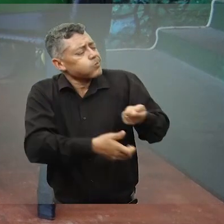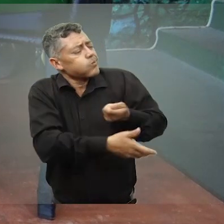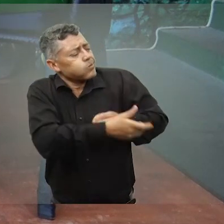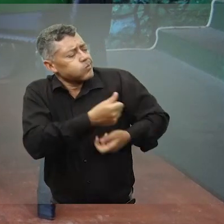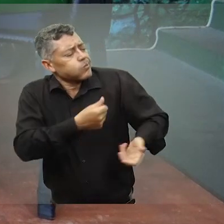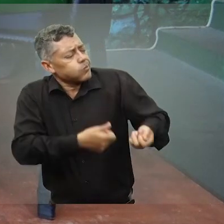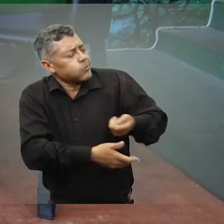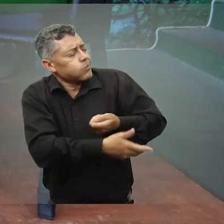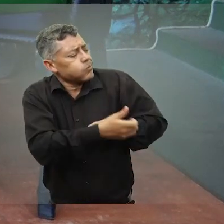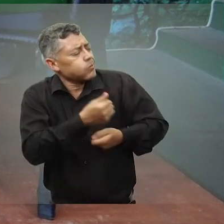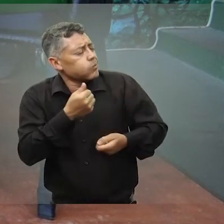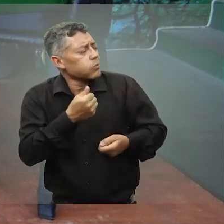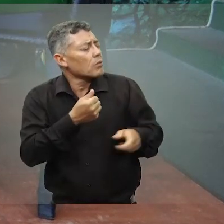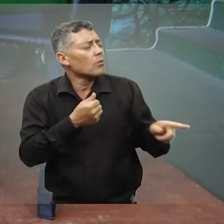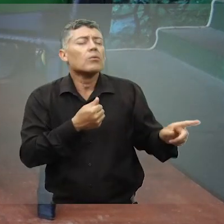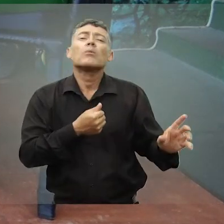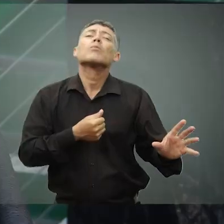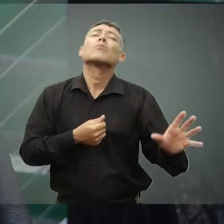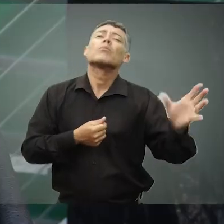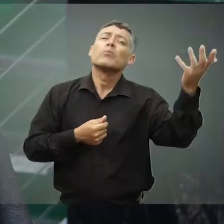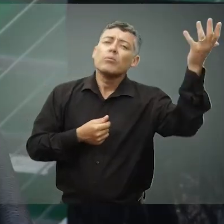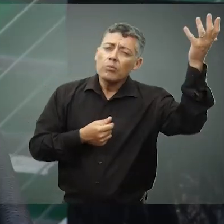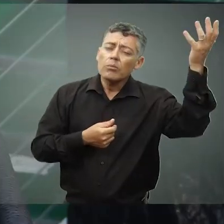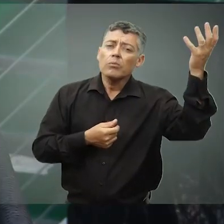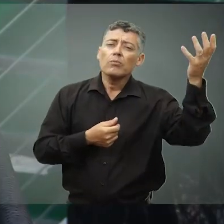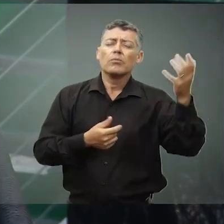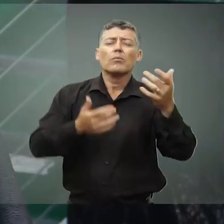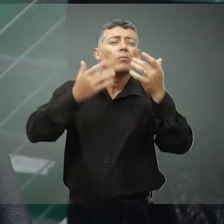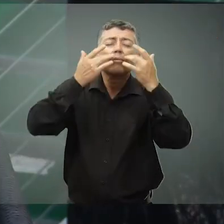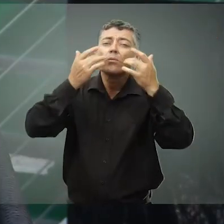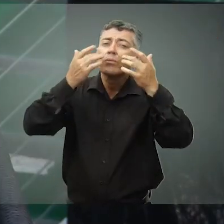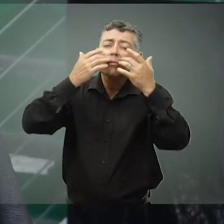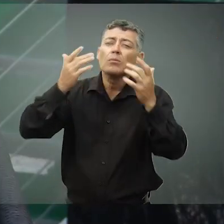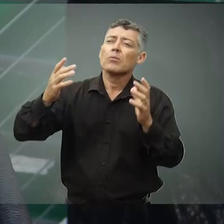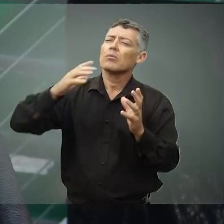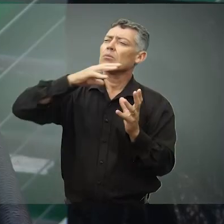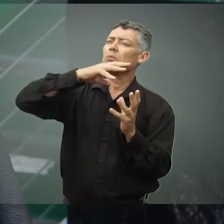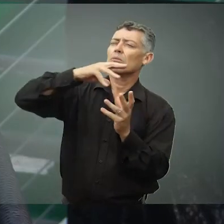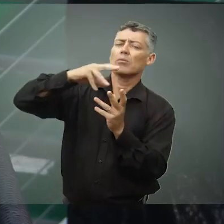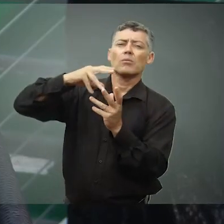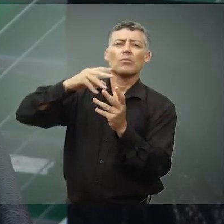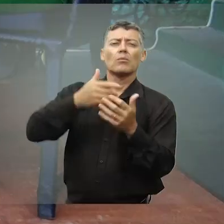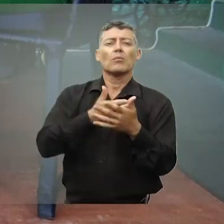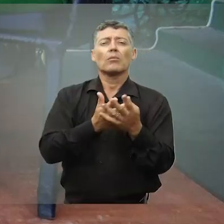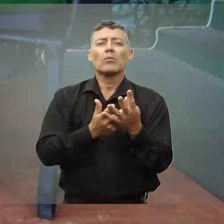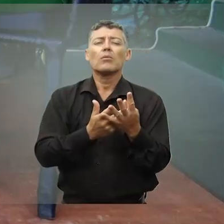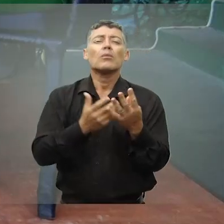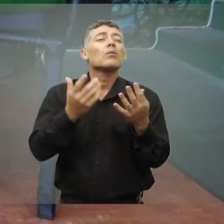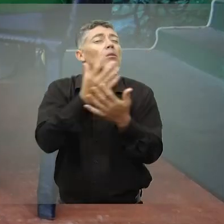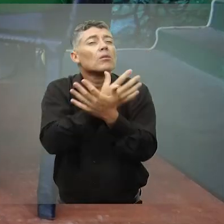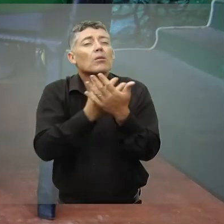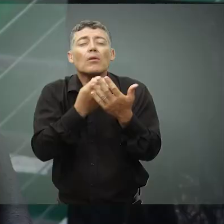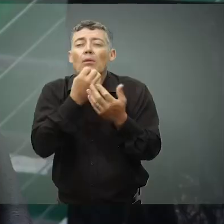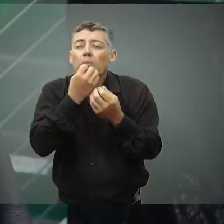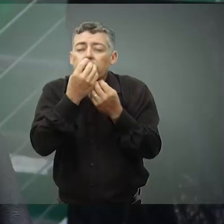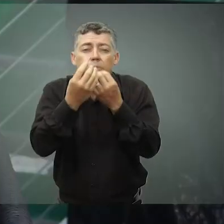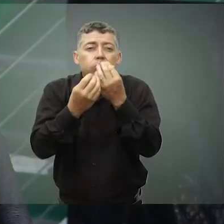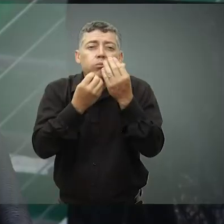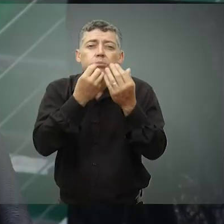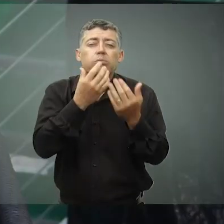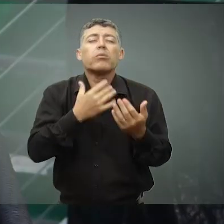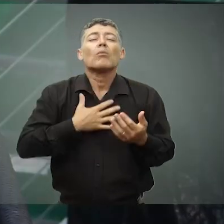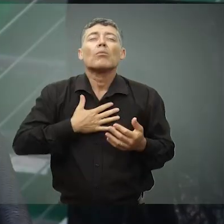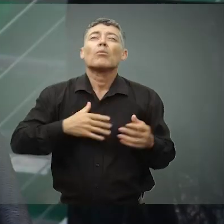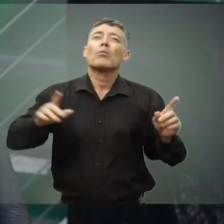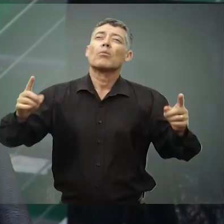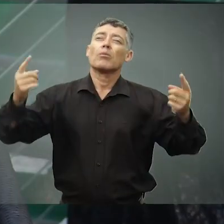né, quando foi que você realmente se descobriu artista, que você viu que tinha o dom de cantar, que era carismático, que gostava de